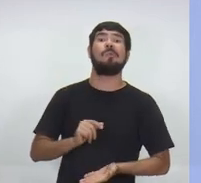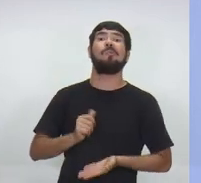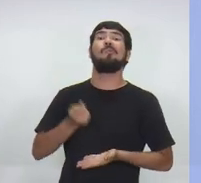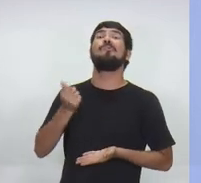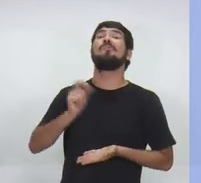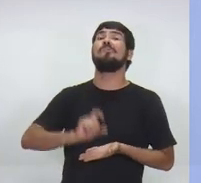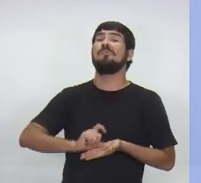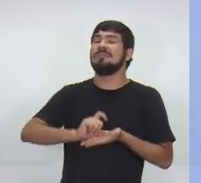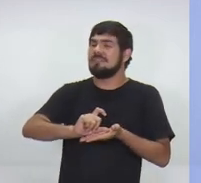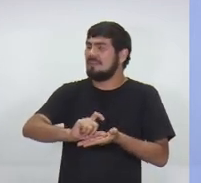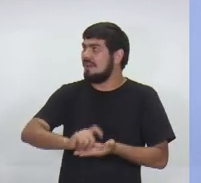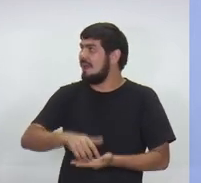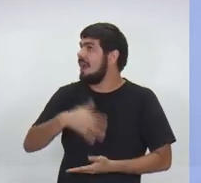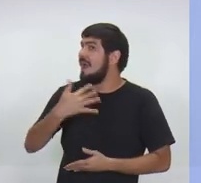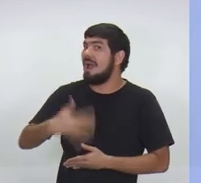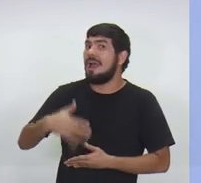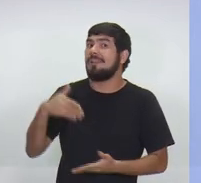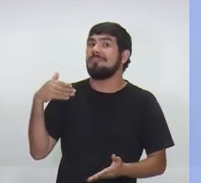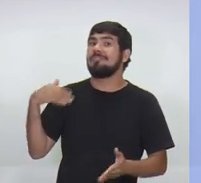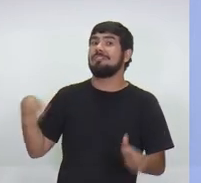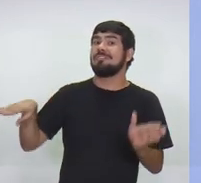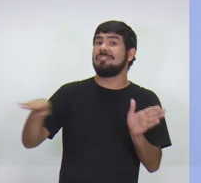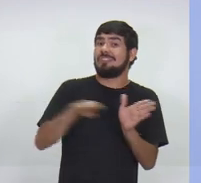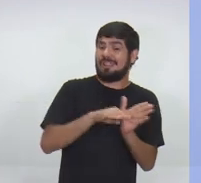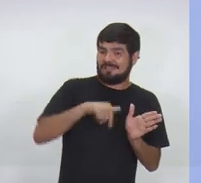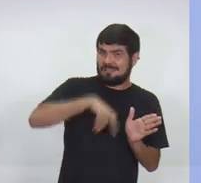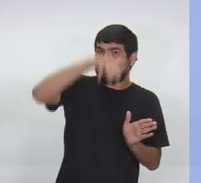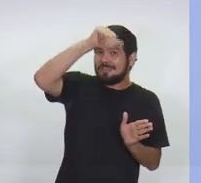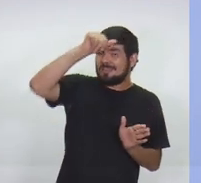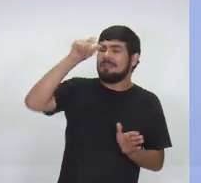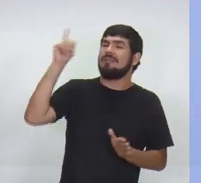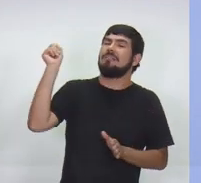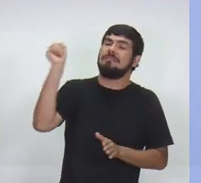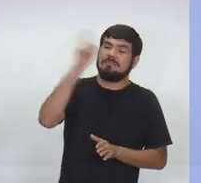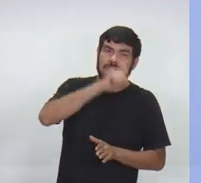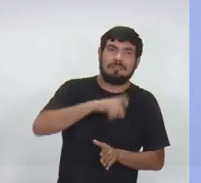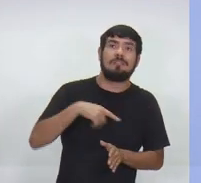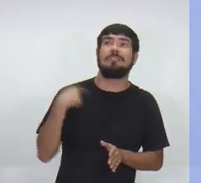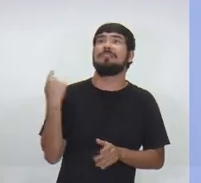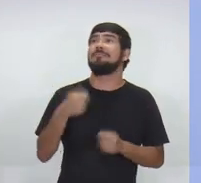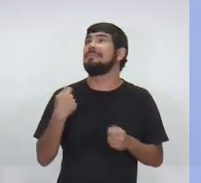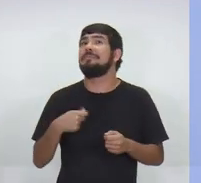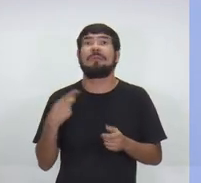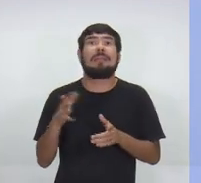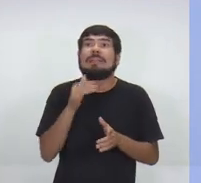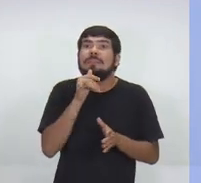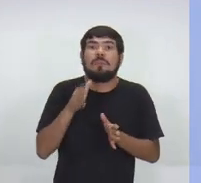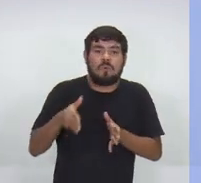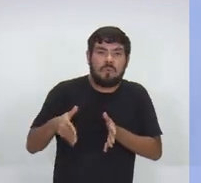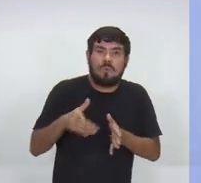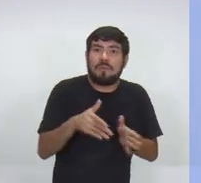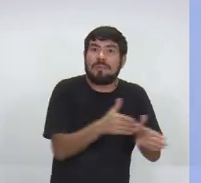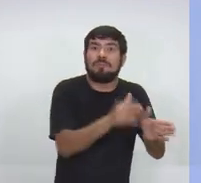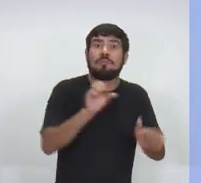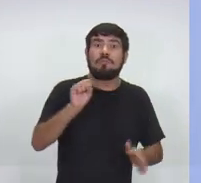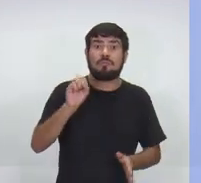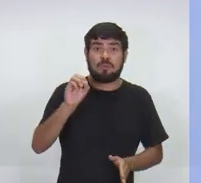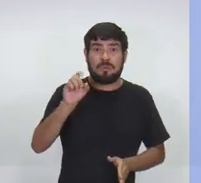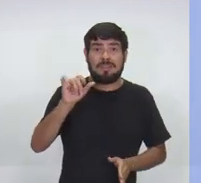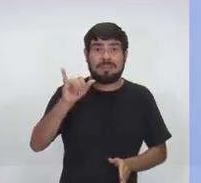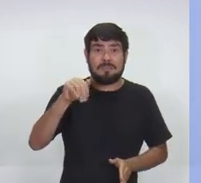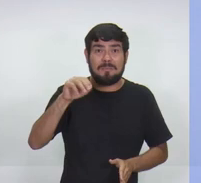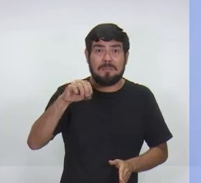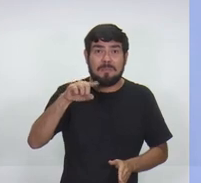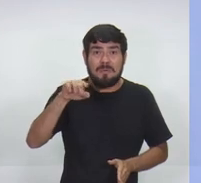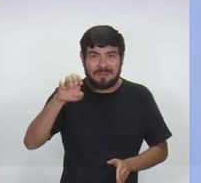manaus é muito caro mas é geral agora eles procuravam caçam o solimões tem uma vocação o rio negro tem uma vocação